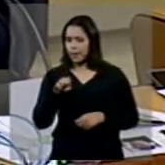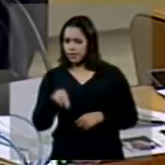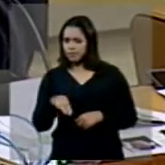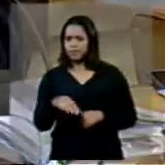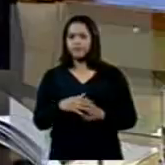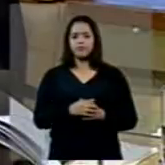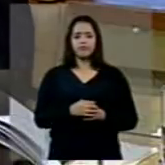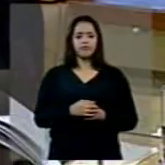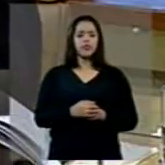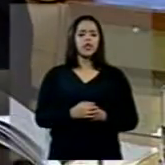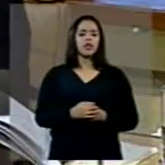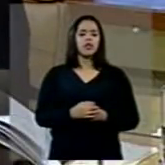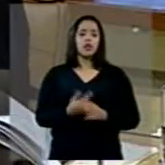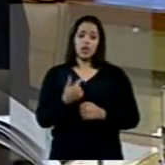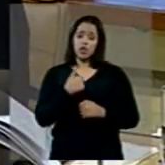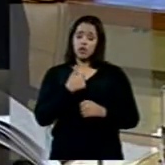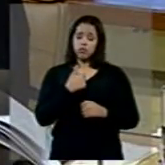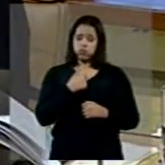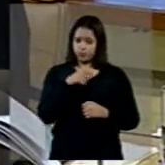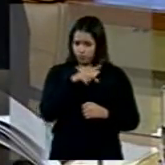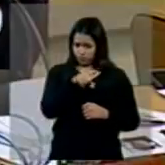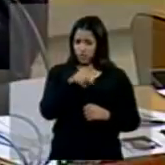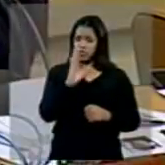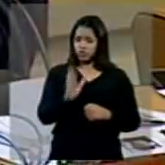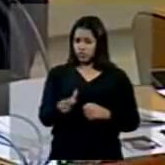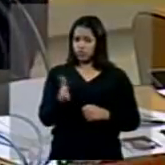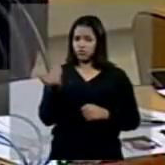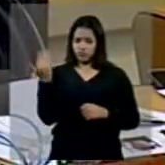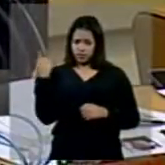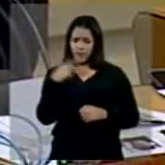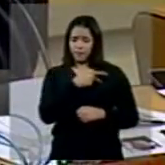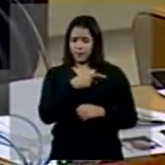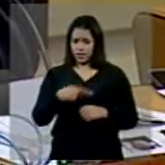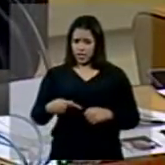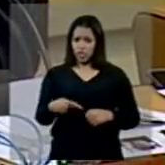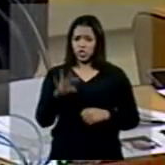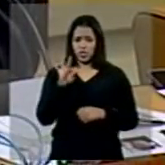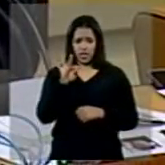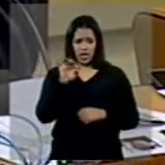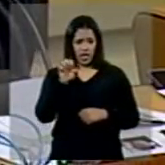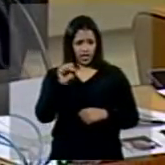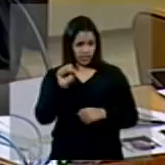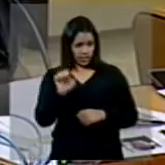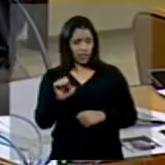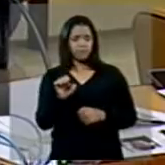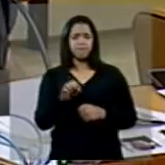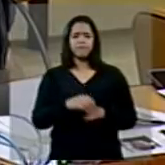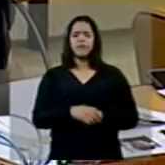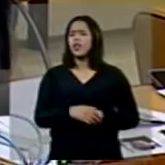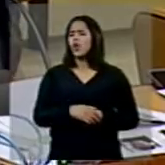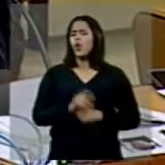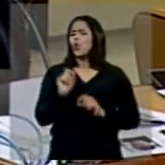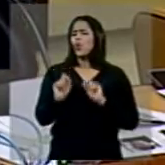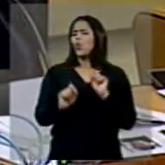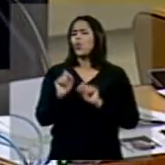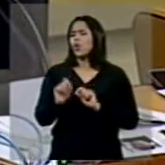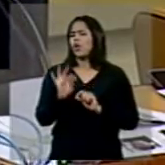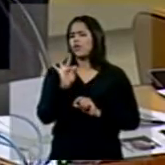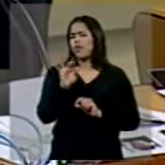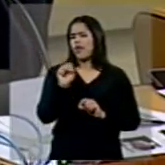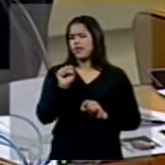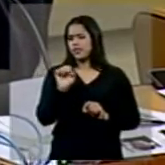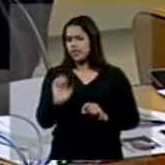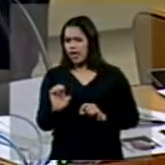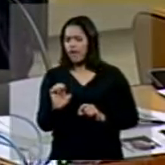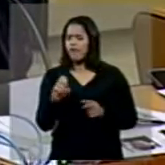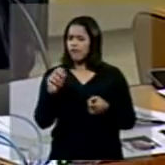ordem da votação. Vossa Excelência também foi, eu fui presidente do Tribunal Superior Eleitoral. O que o Tribunal Superior Eleitoral